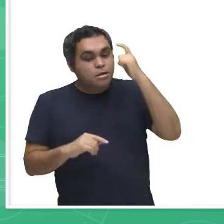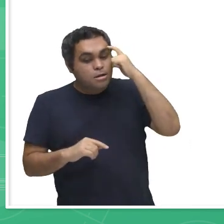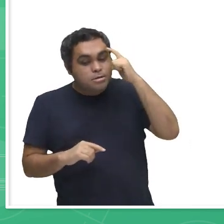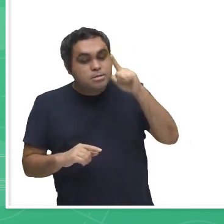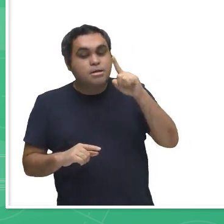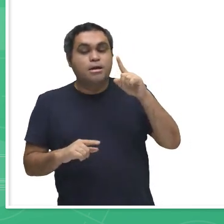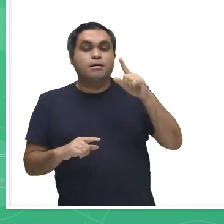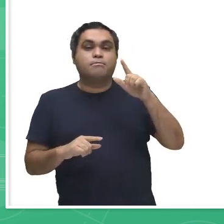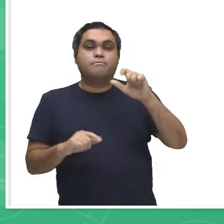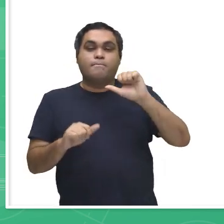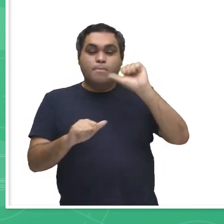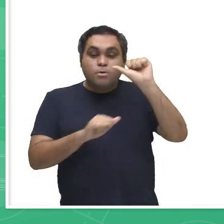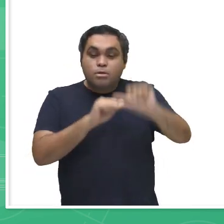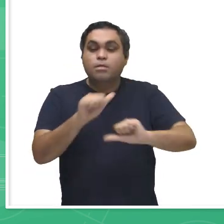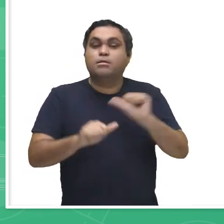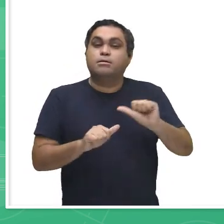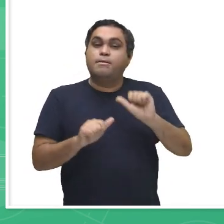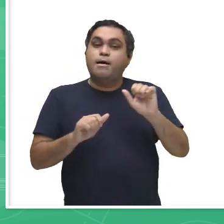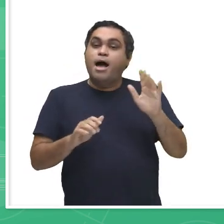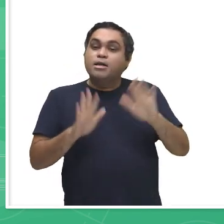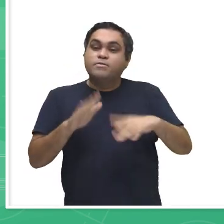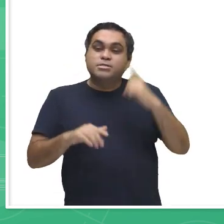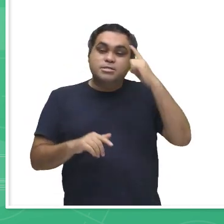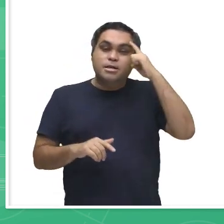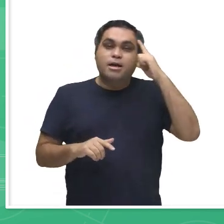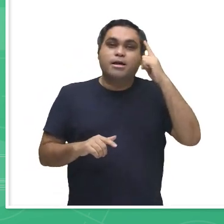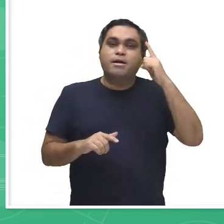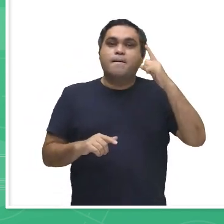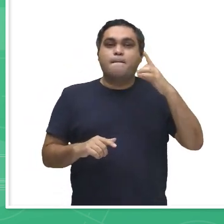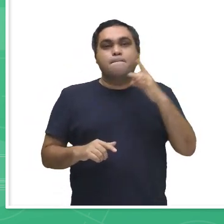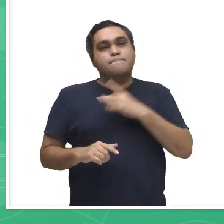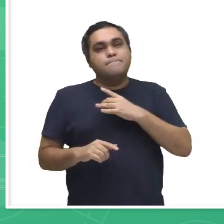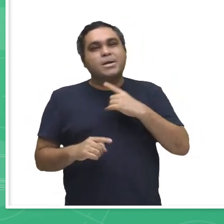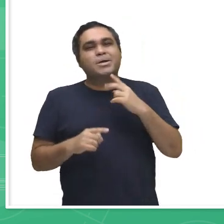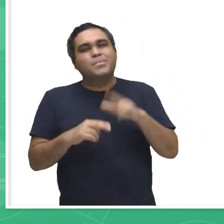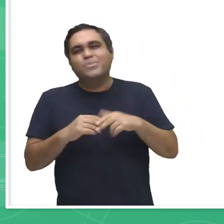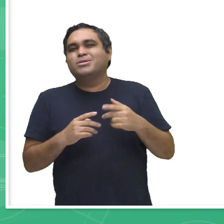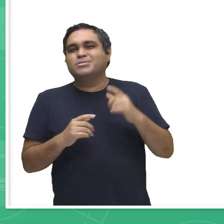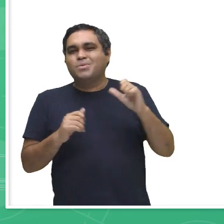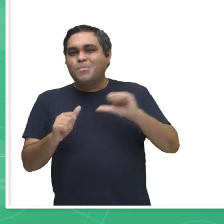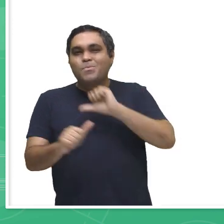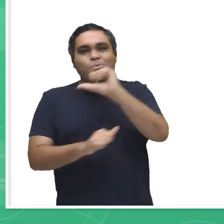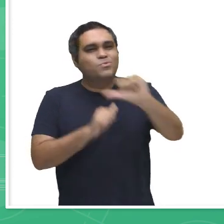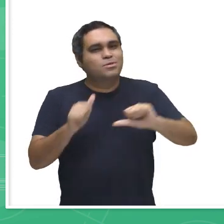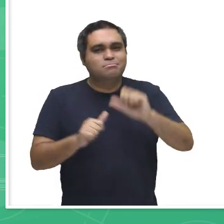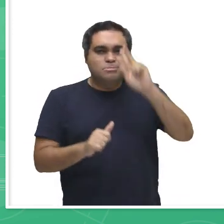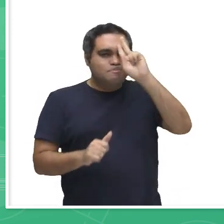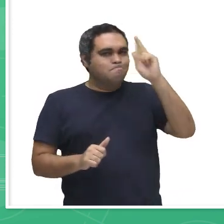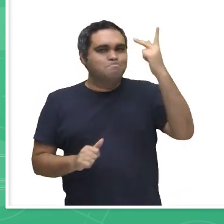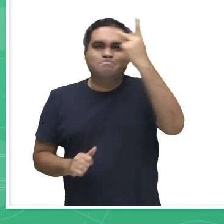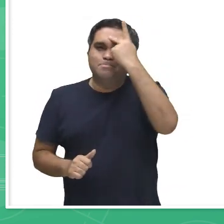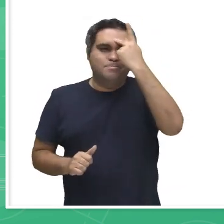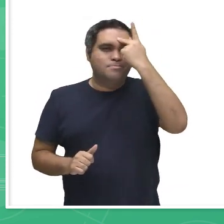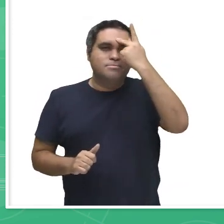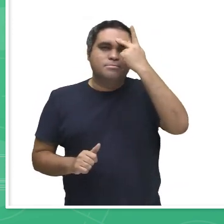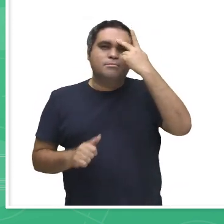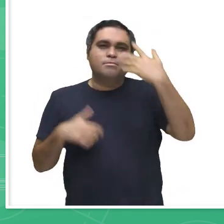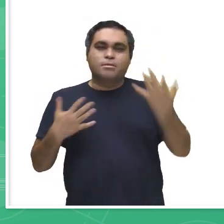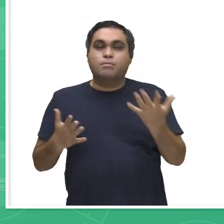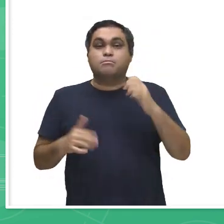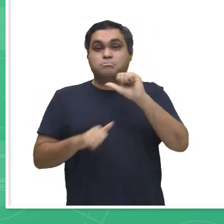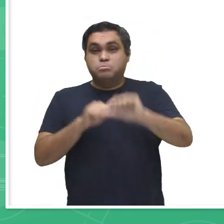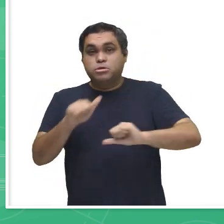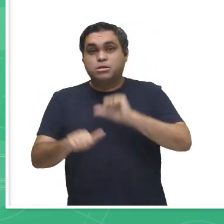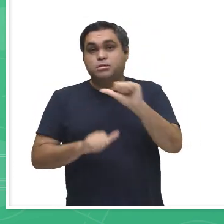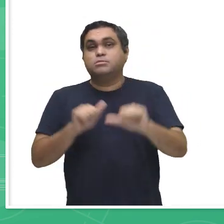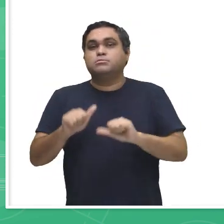muita gente que tem medo dessas ideias. Por quê? Porque essas ideias transformam, não é verdade? Então, essas mudanças que foram acontecendo